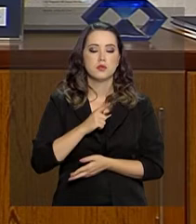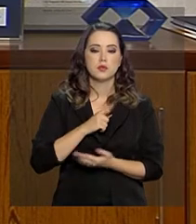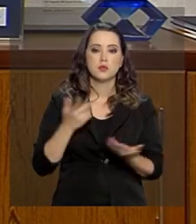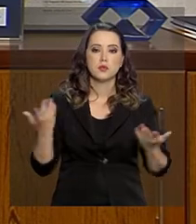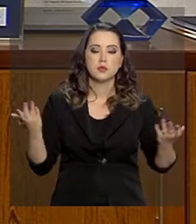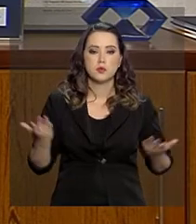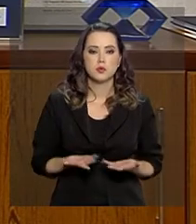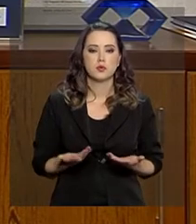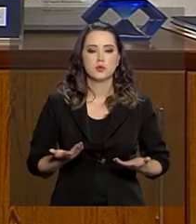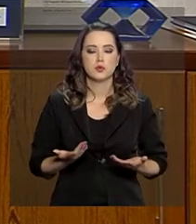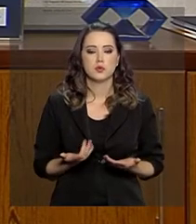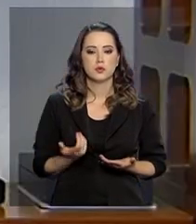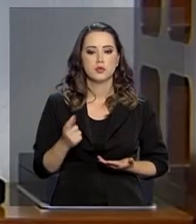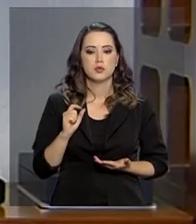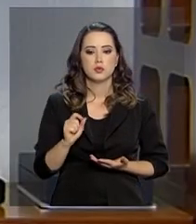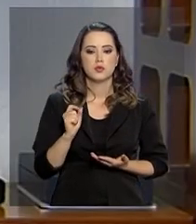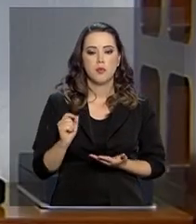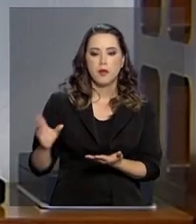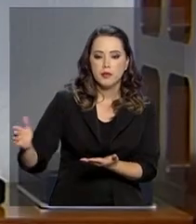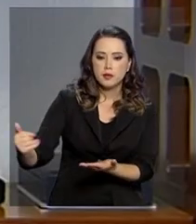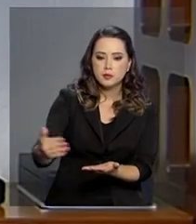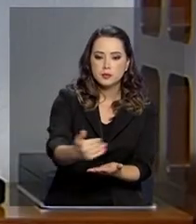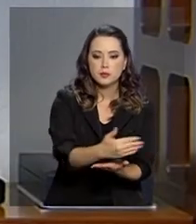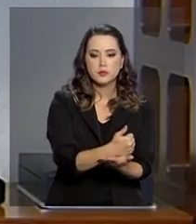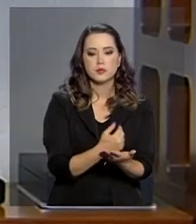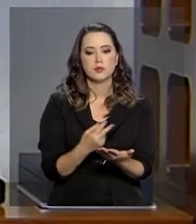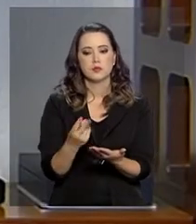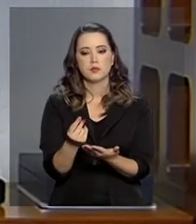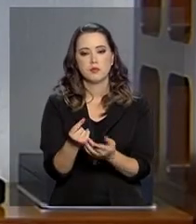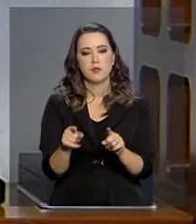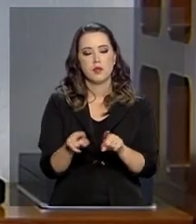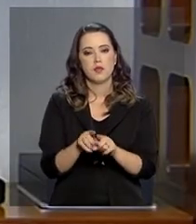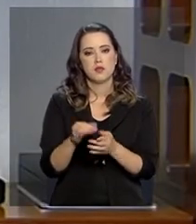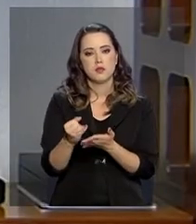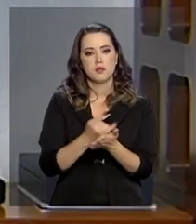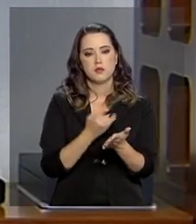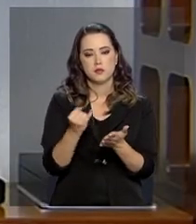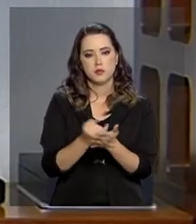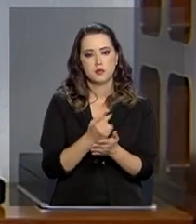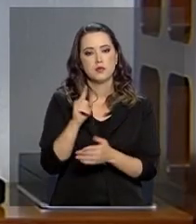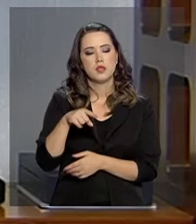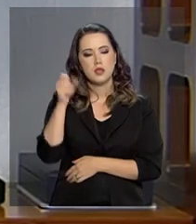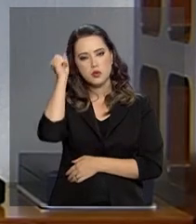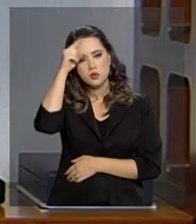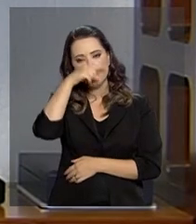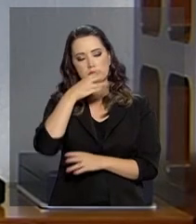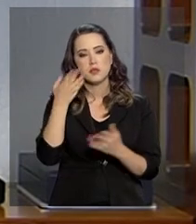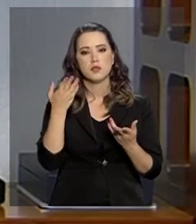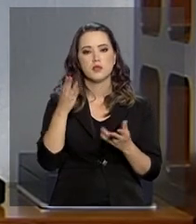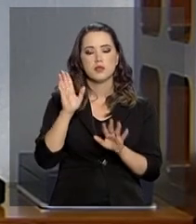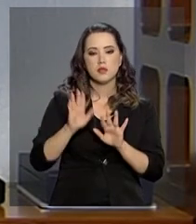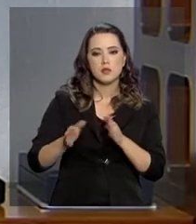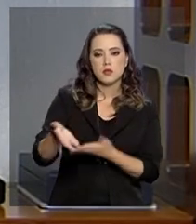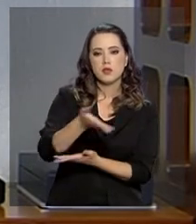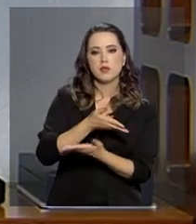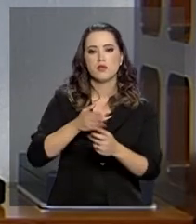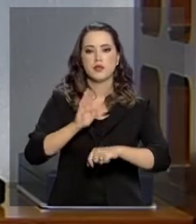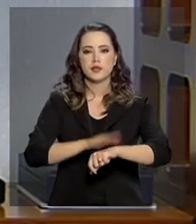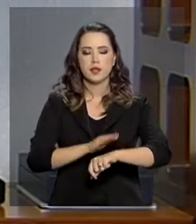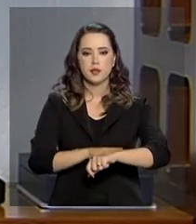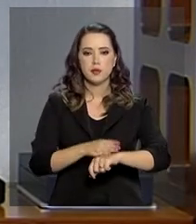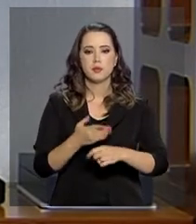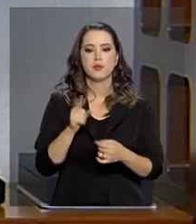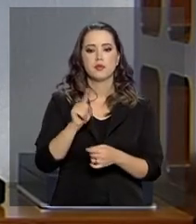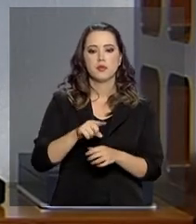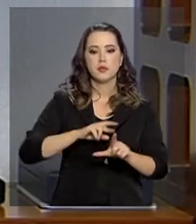ambiente para arrecadação de tributos que é muito difícil que envolve muito tempo e